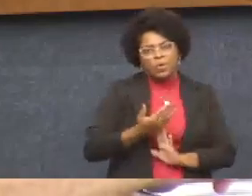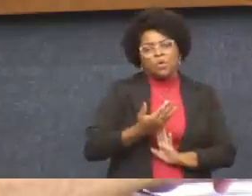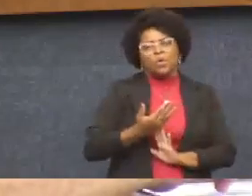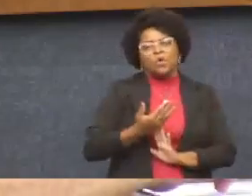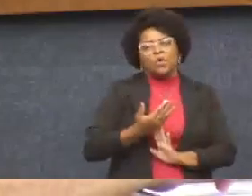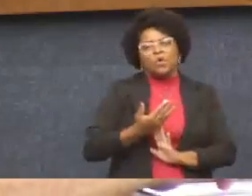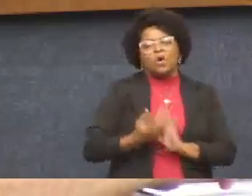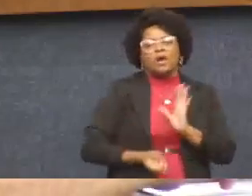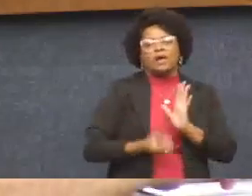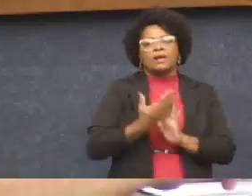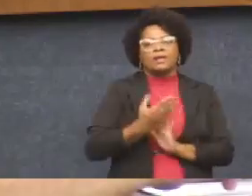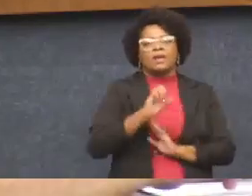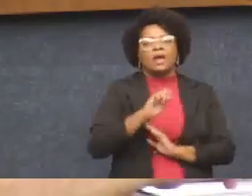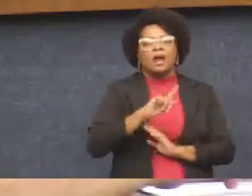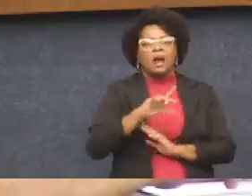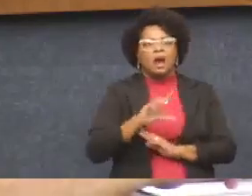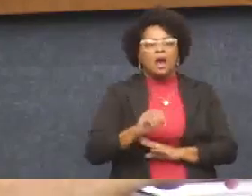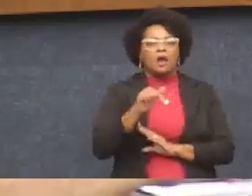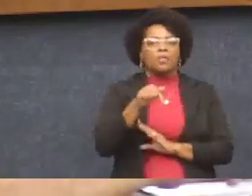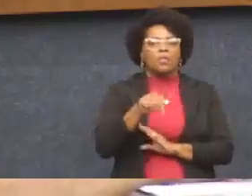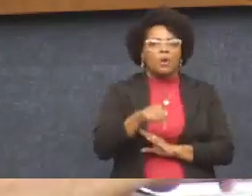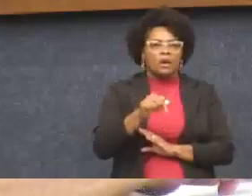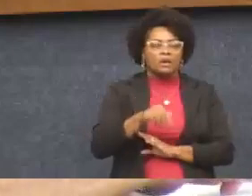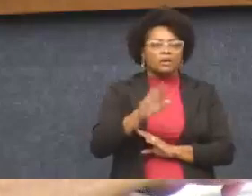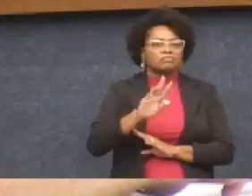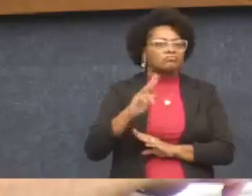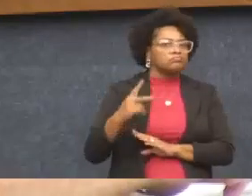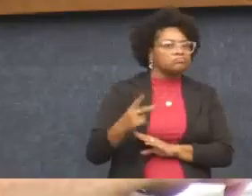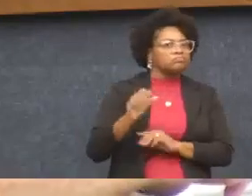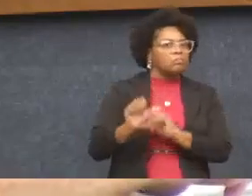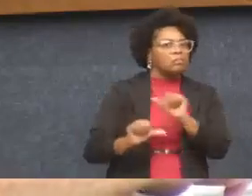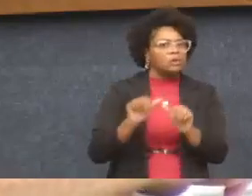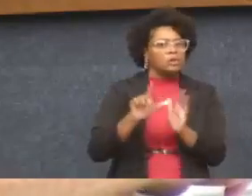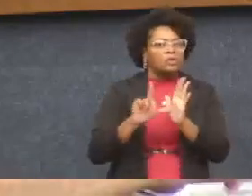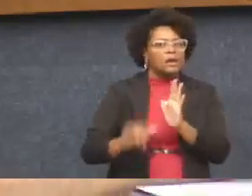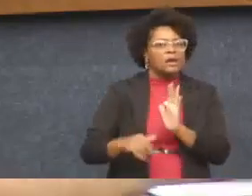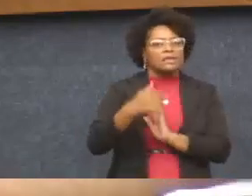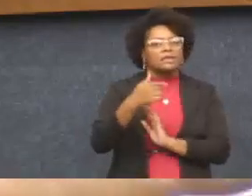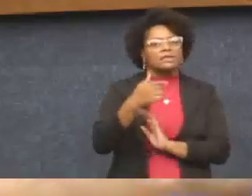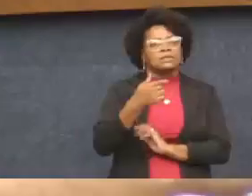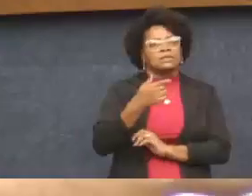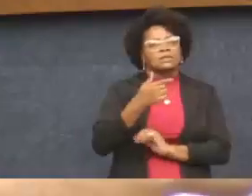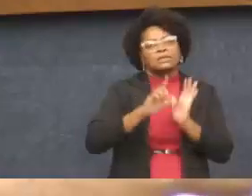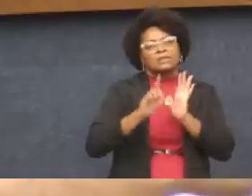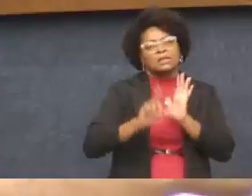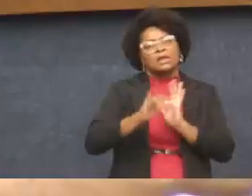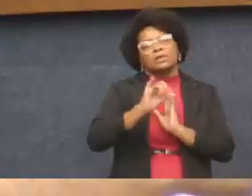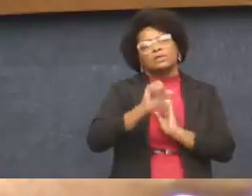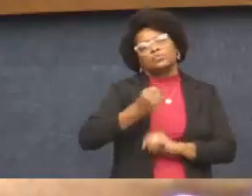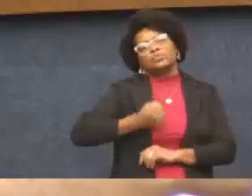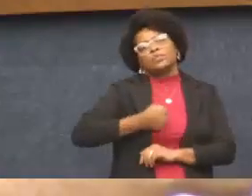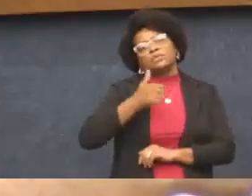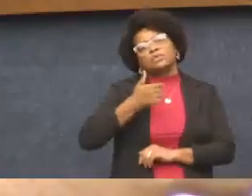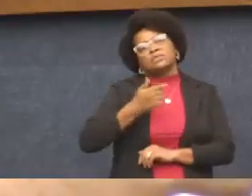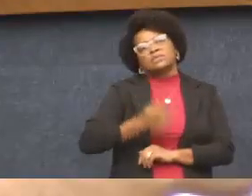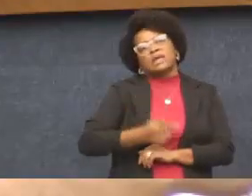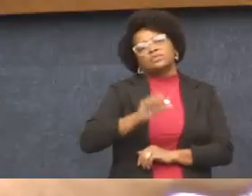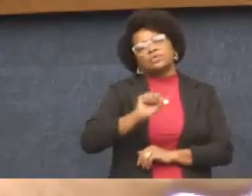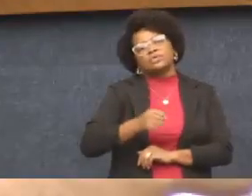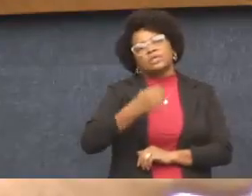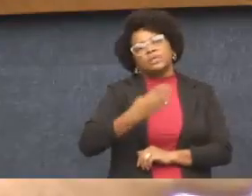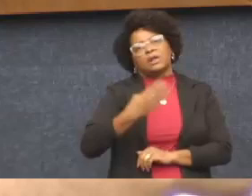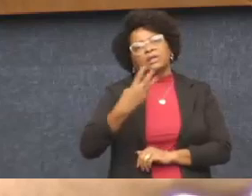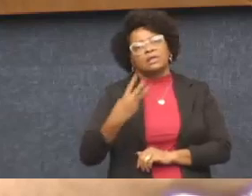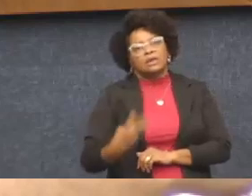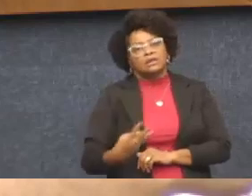estrutura organizacional na Câmara Municipal de Belo Horizonte, altera as leis de número 7.863 de 99,